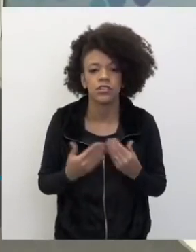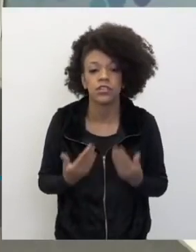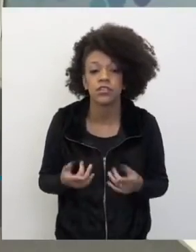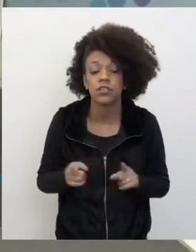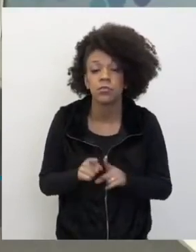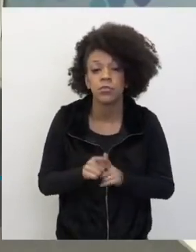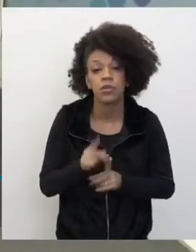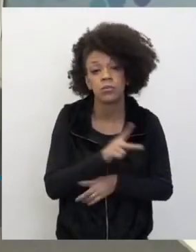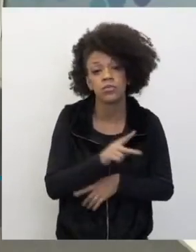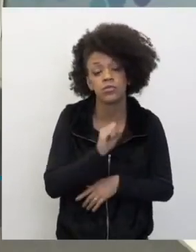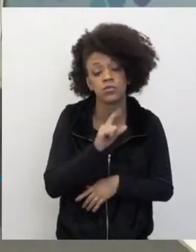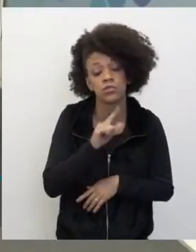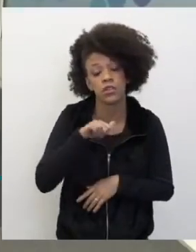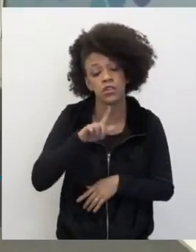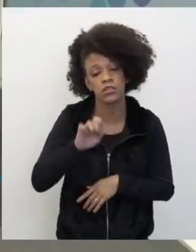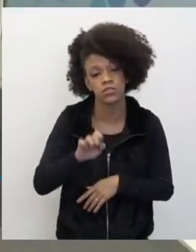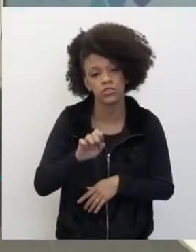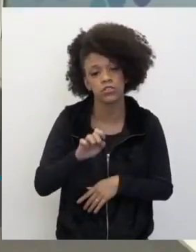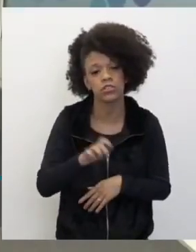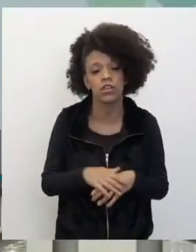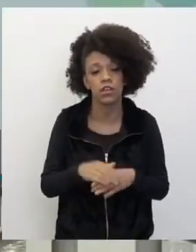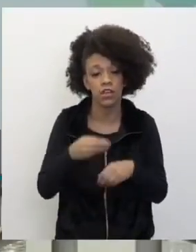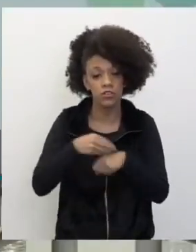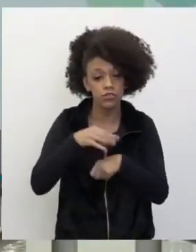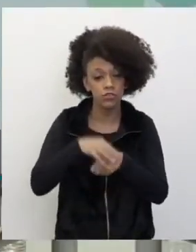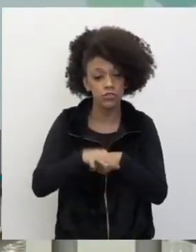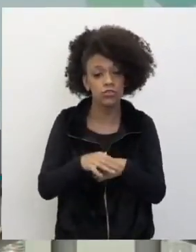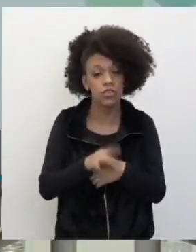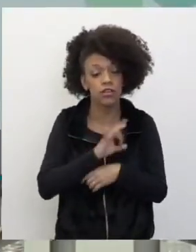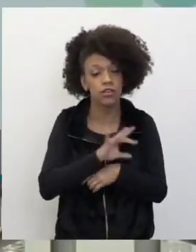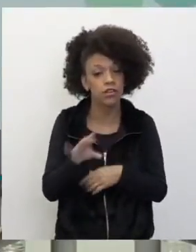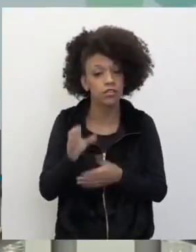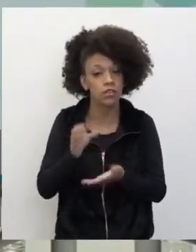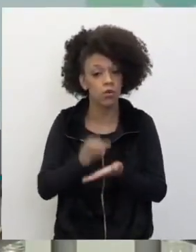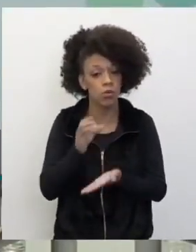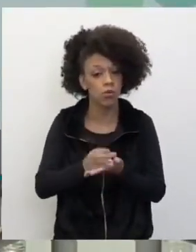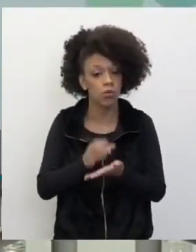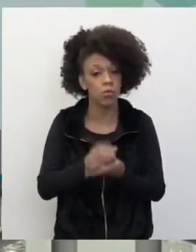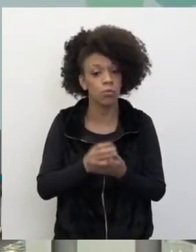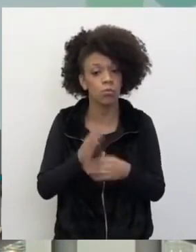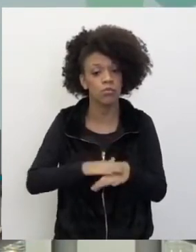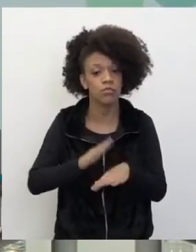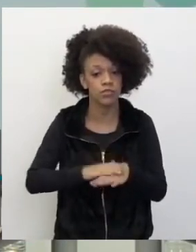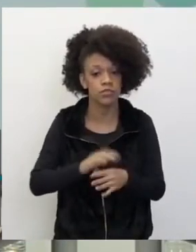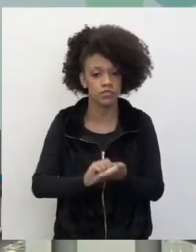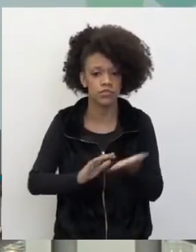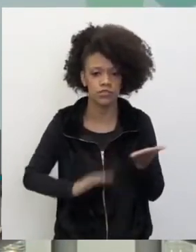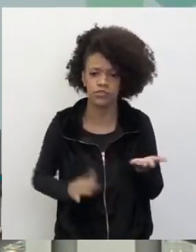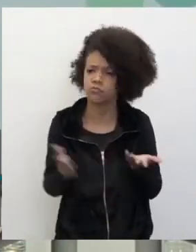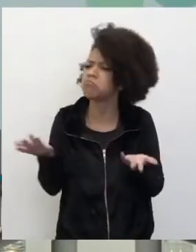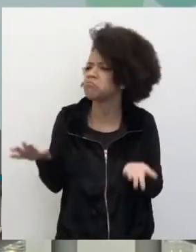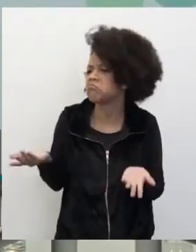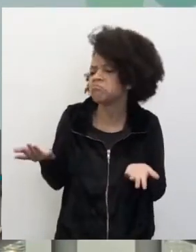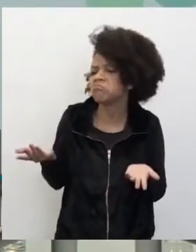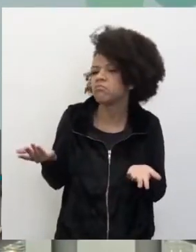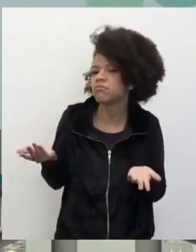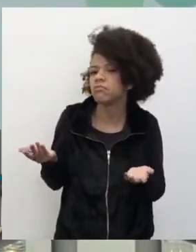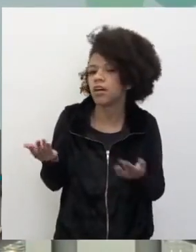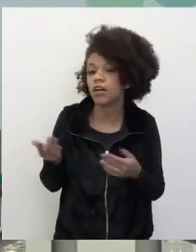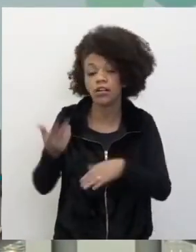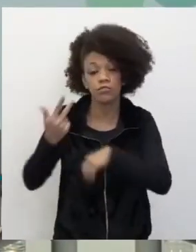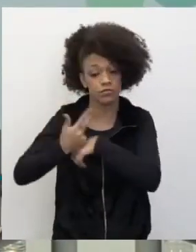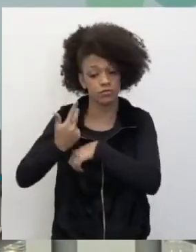professora Solange falou assim, os alunos estão sugerindo cada um pegar um copo para executar a atividade. E aí, dá para cada um